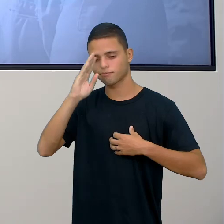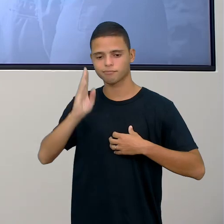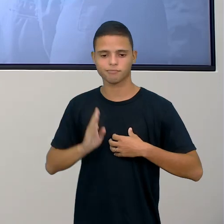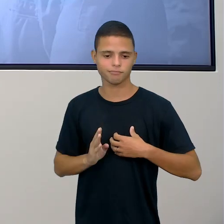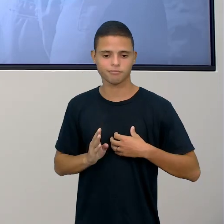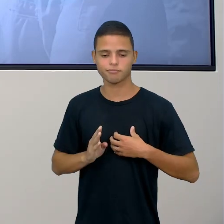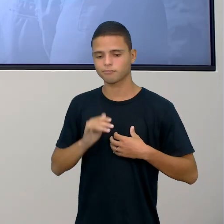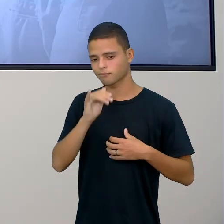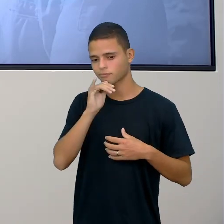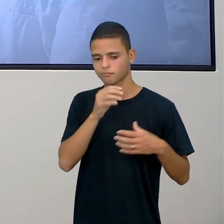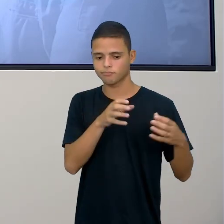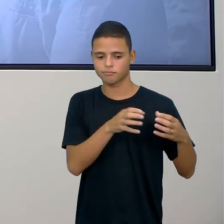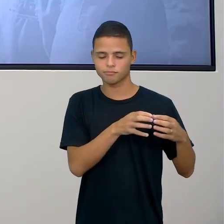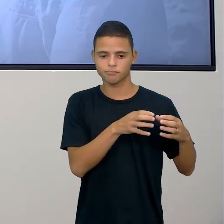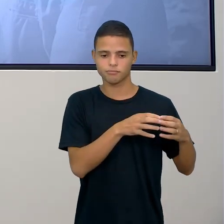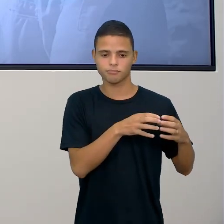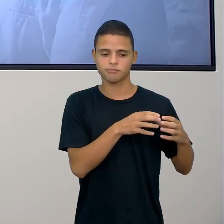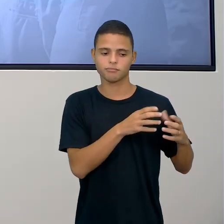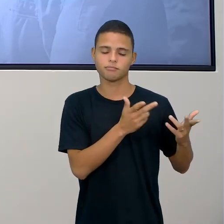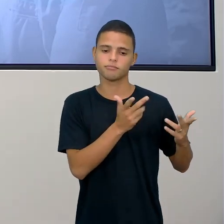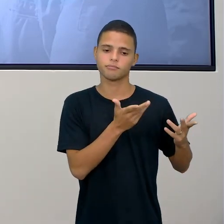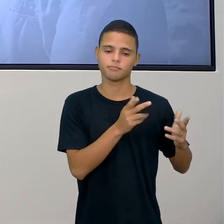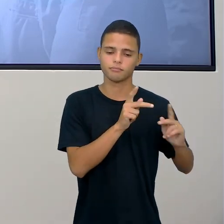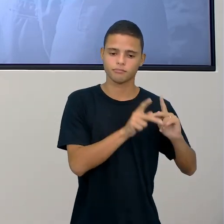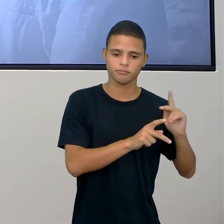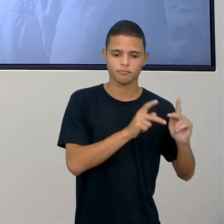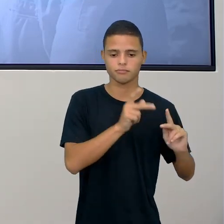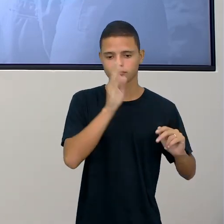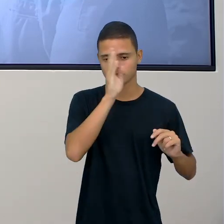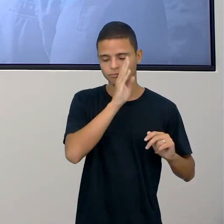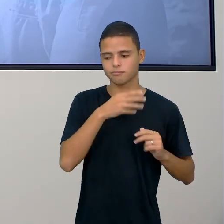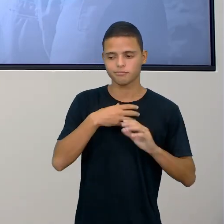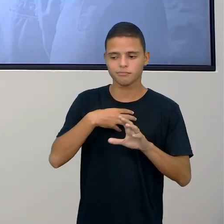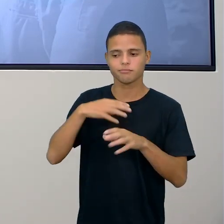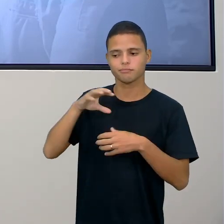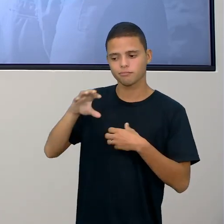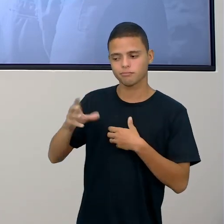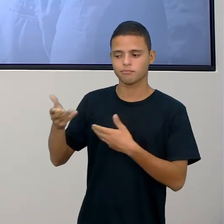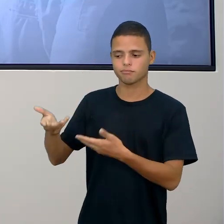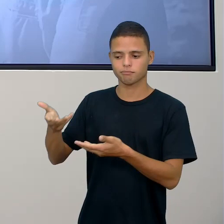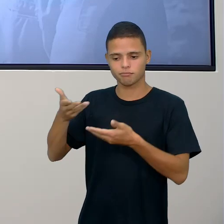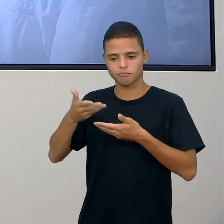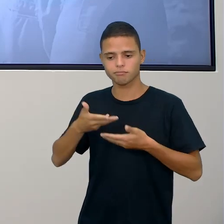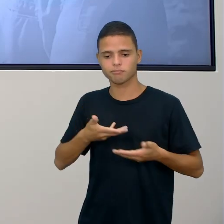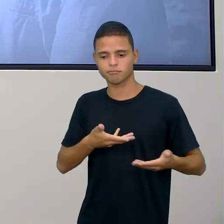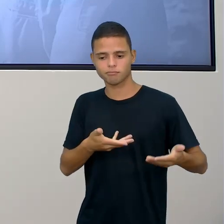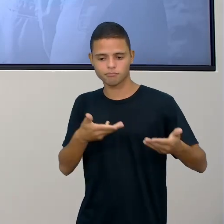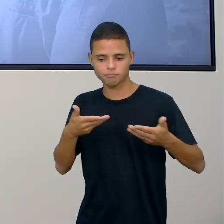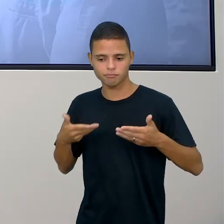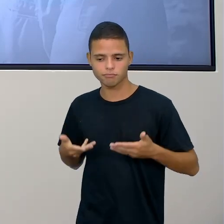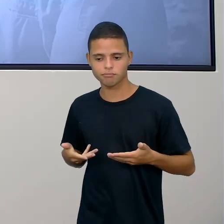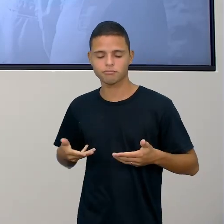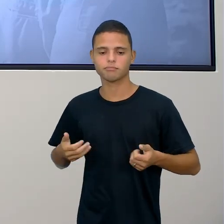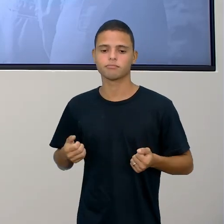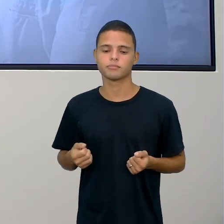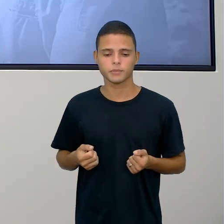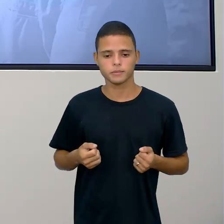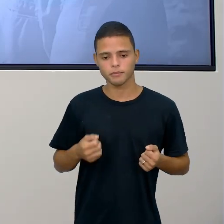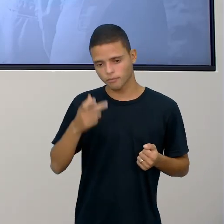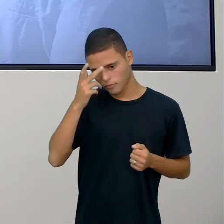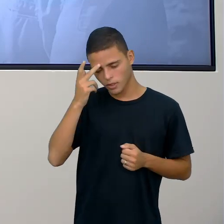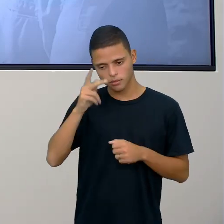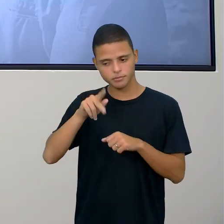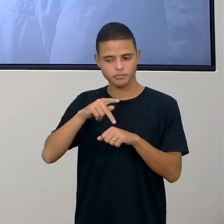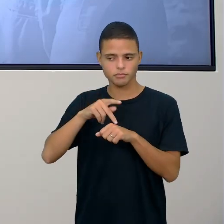o povo brasileiro é cordial, o povo brasileiro ele é hospitaleiro, ele recebe muito bem